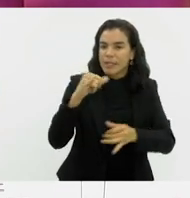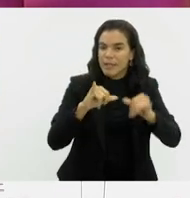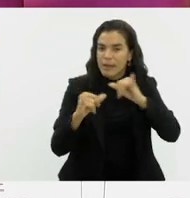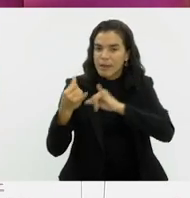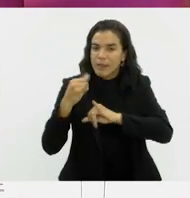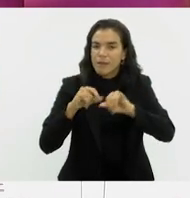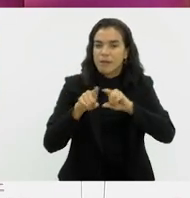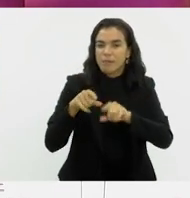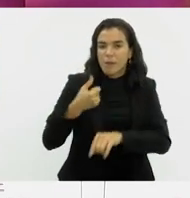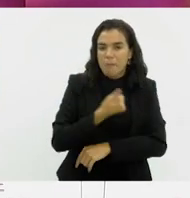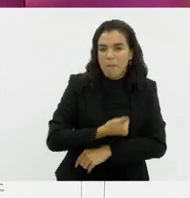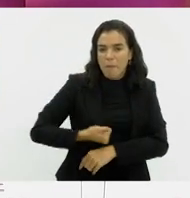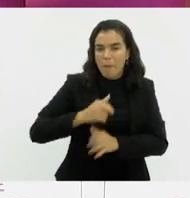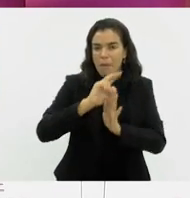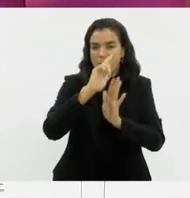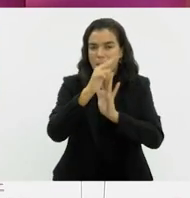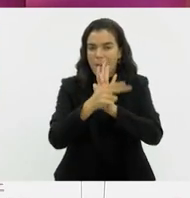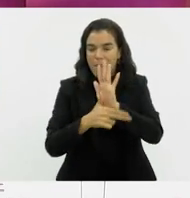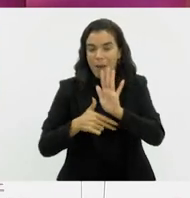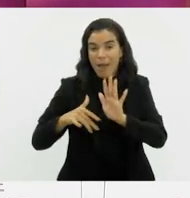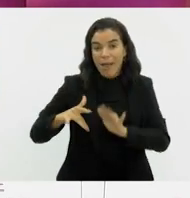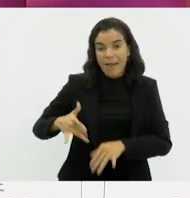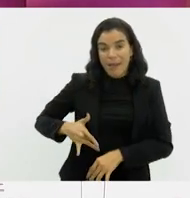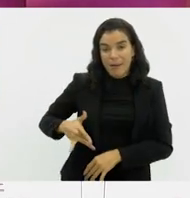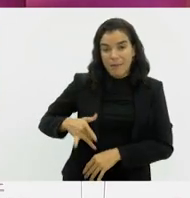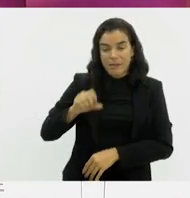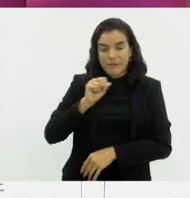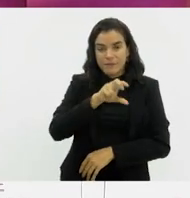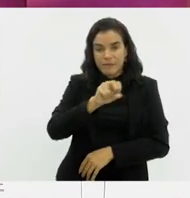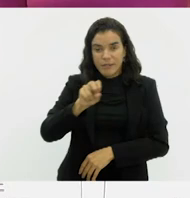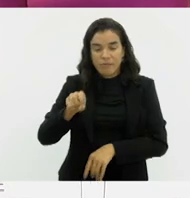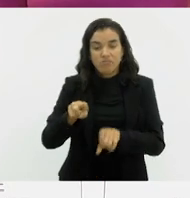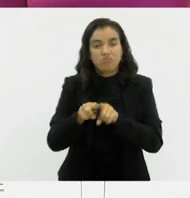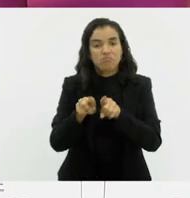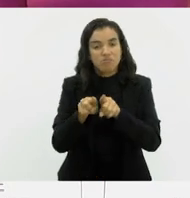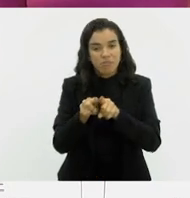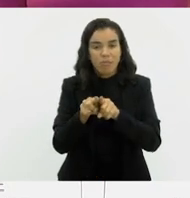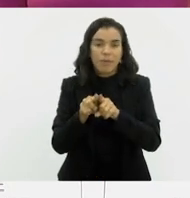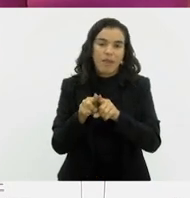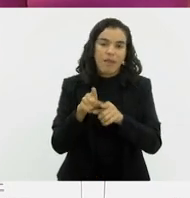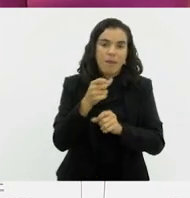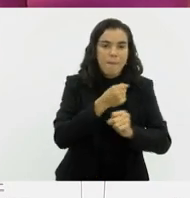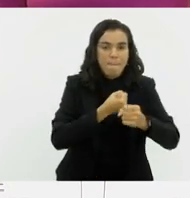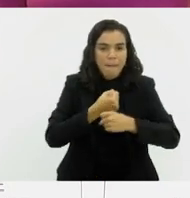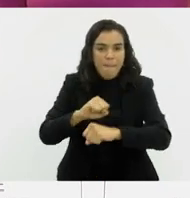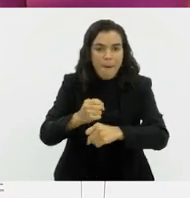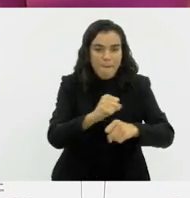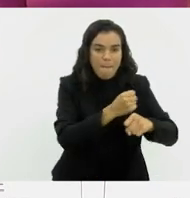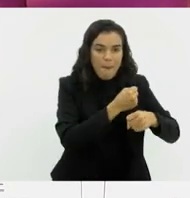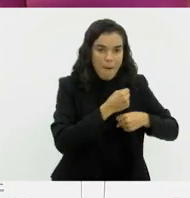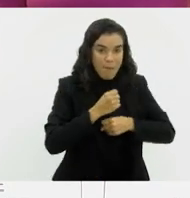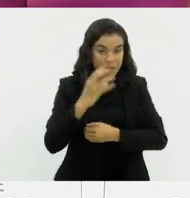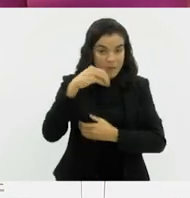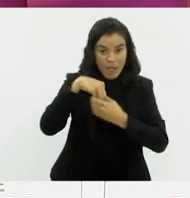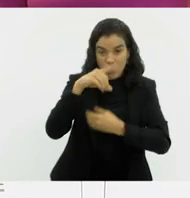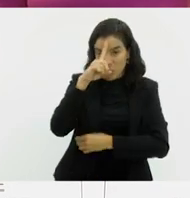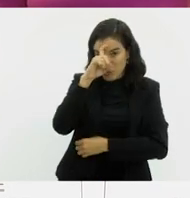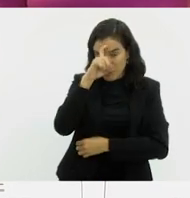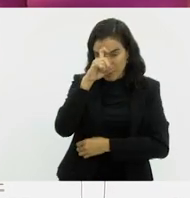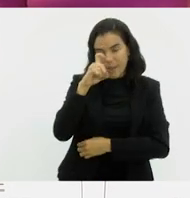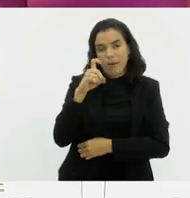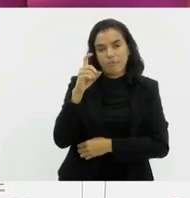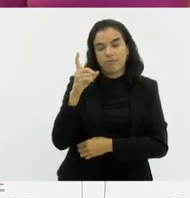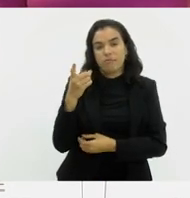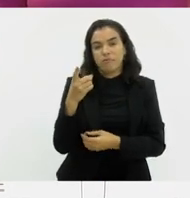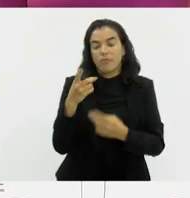para diagnóstico de tuberculose, HIV, hepatites virais, prover o serviço de hotelaria, limpeza e hospitalar do sanatório penal. Isso foi